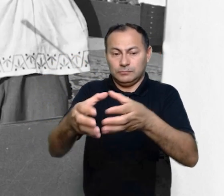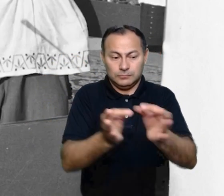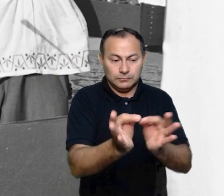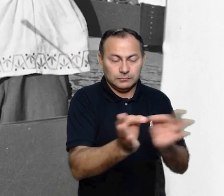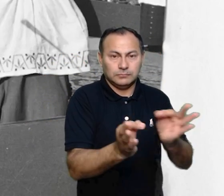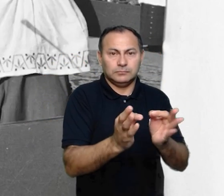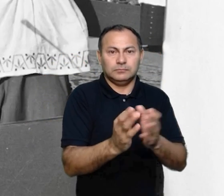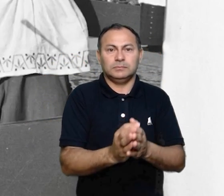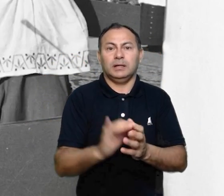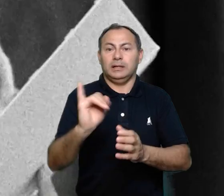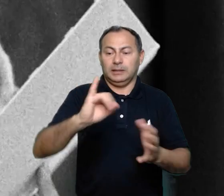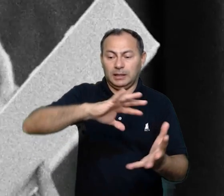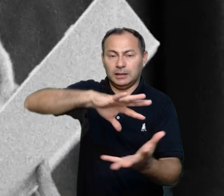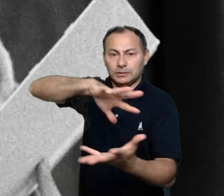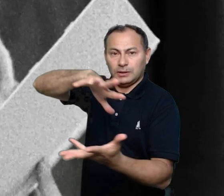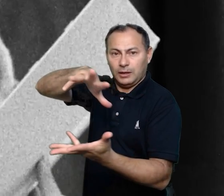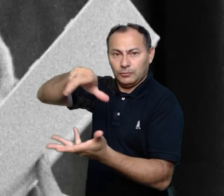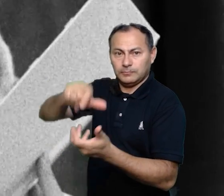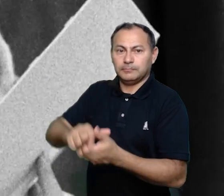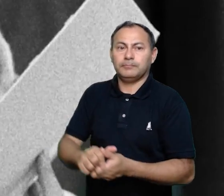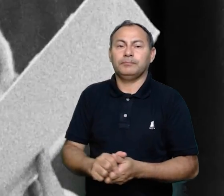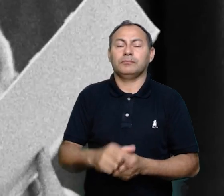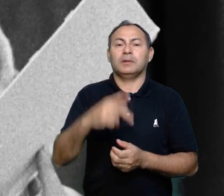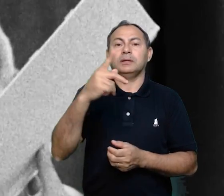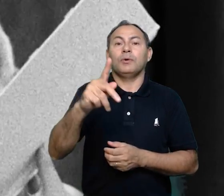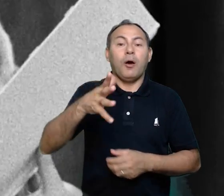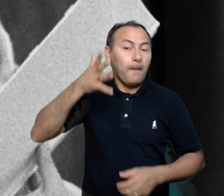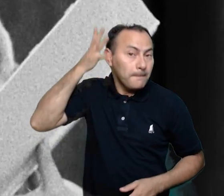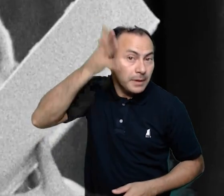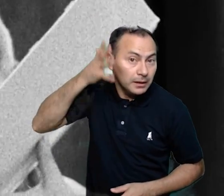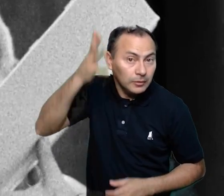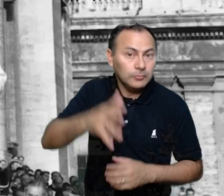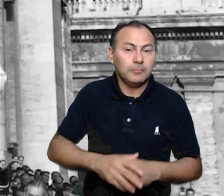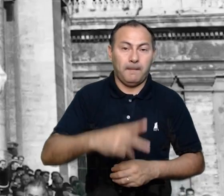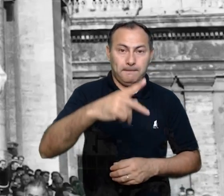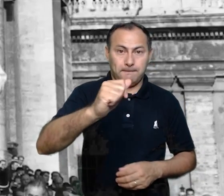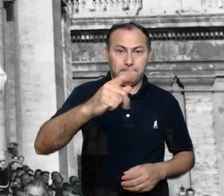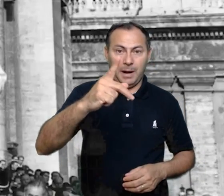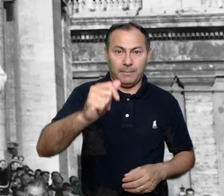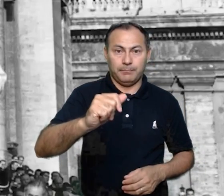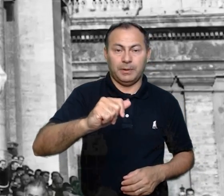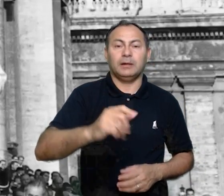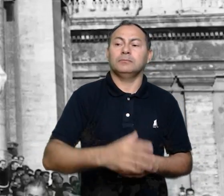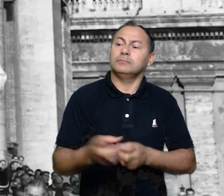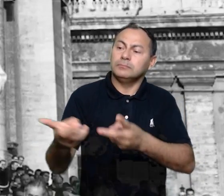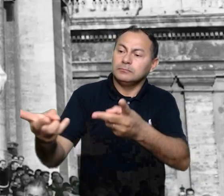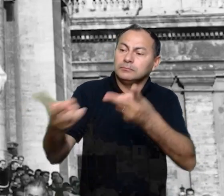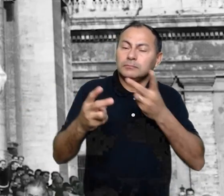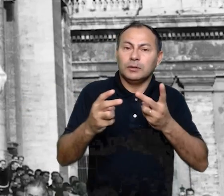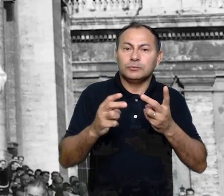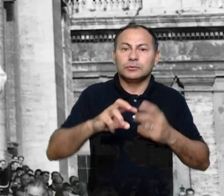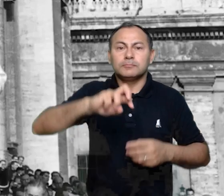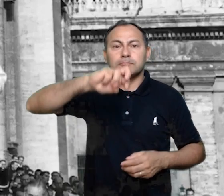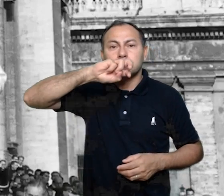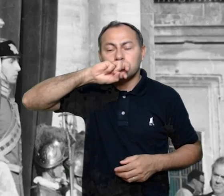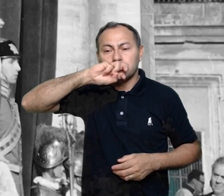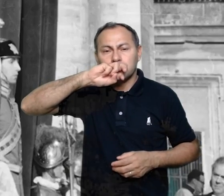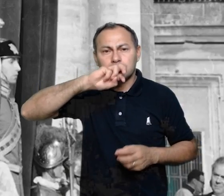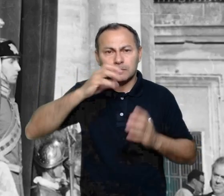organizações internacionais. Em sua homilia, o Papa convidou os bispos